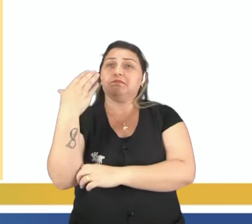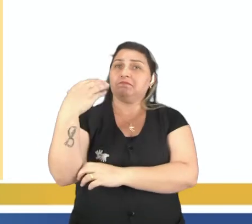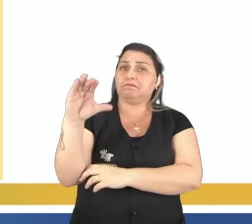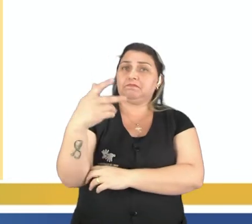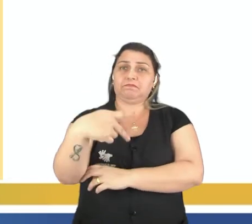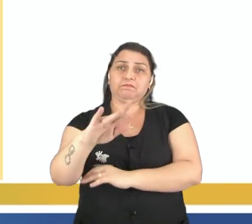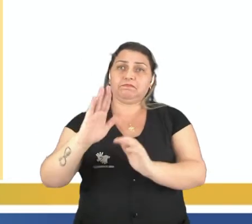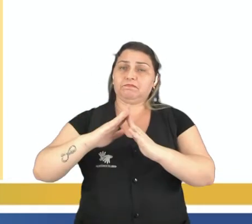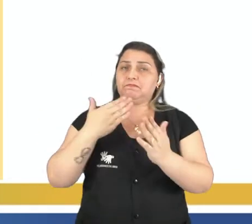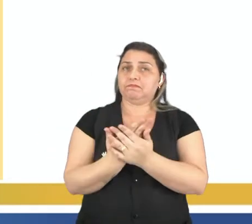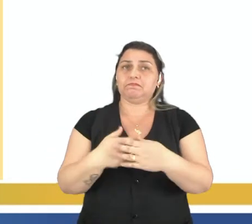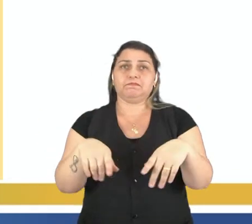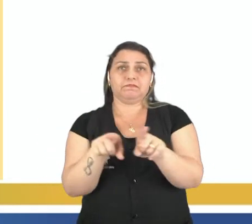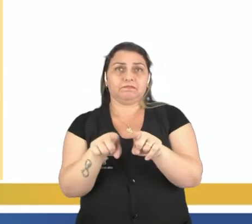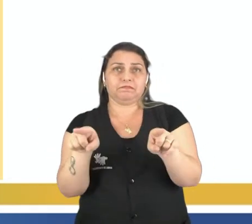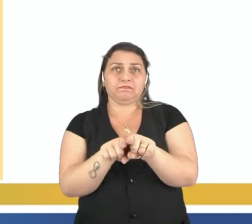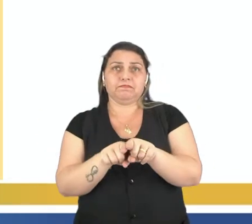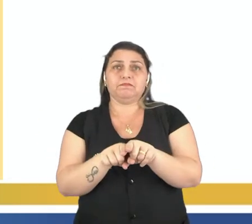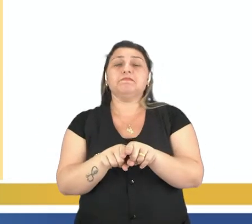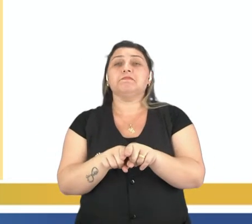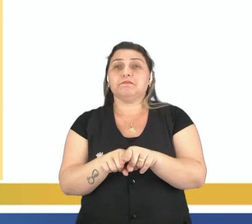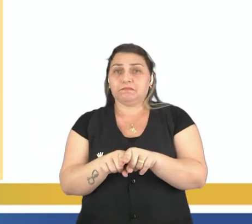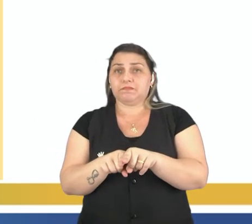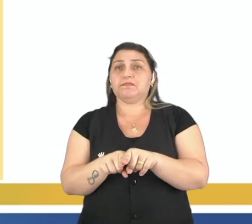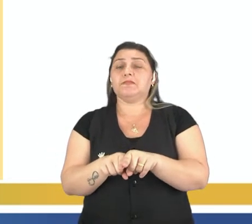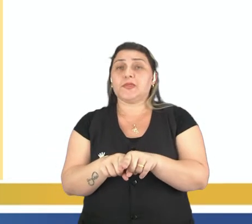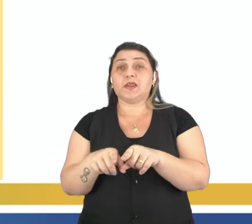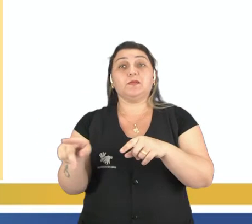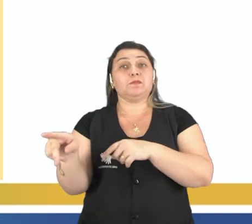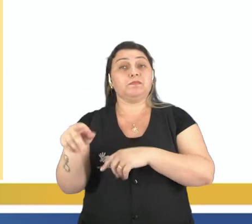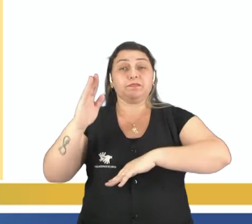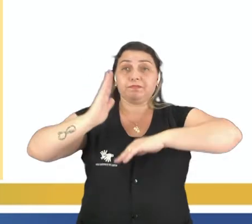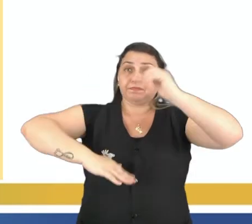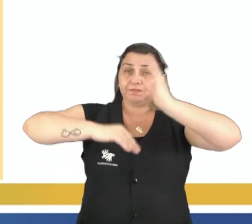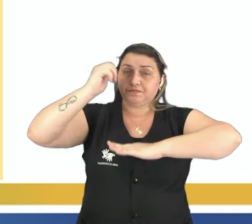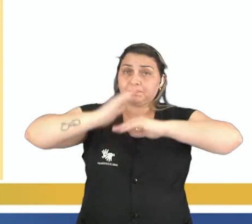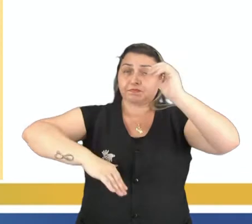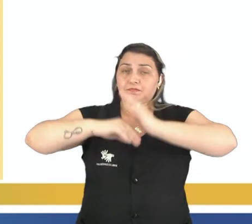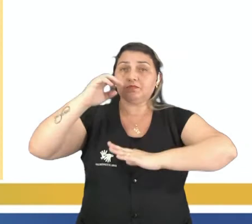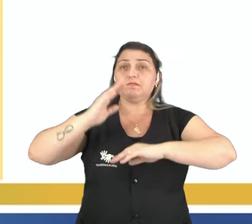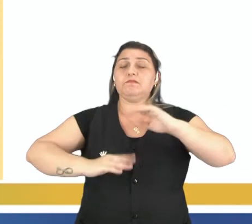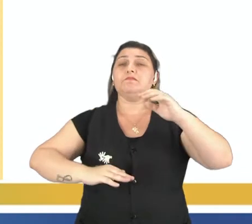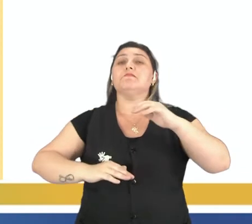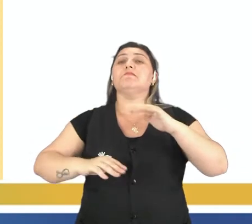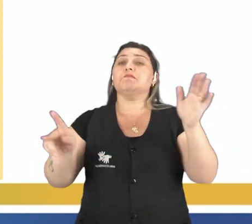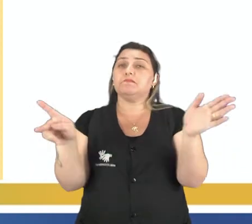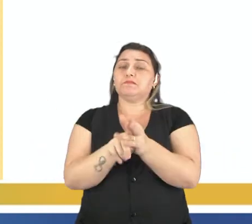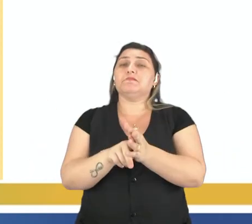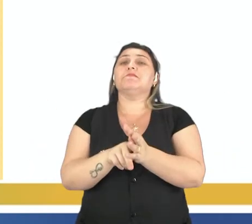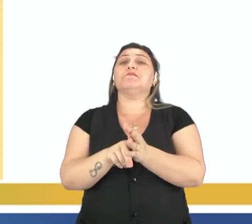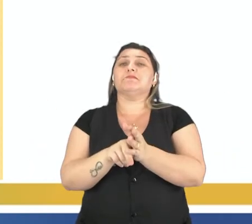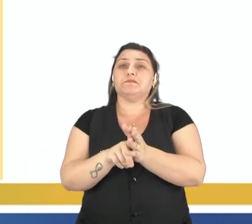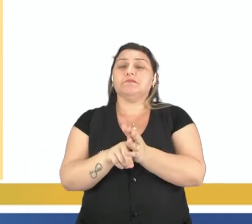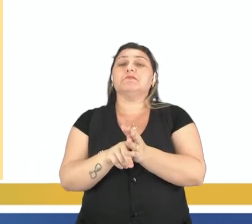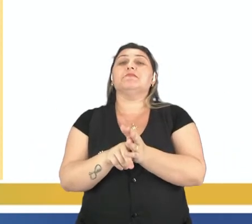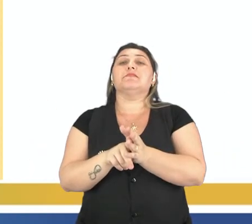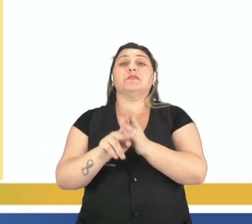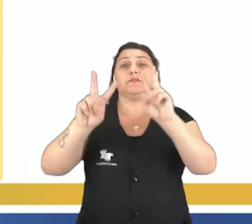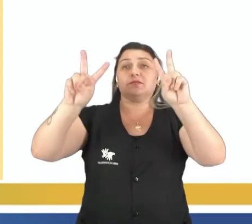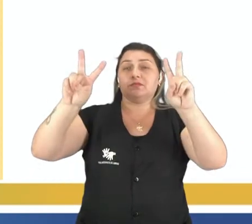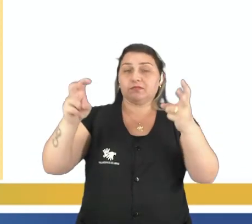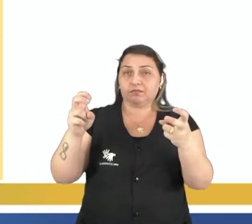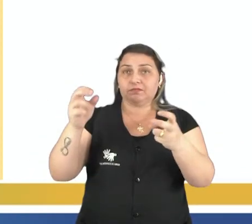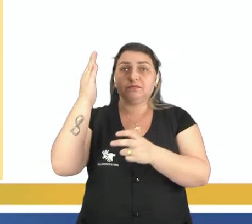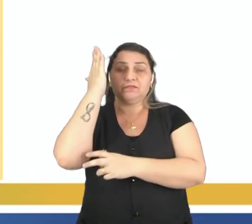da sua escola. Como estes são profissionais mais relacionados às áreas envolvidas no tema